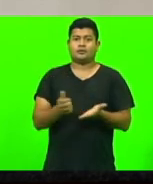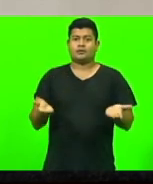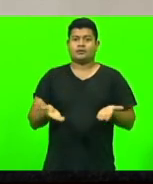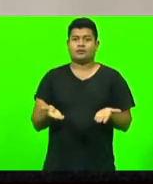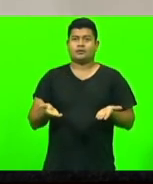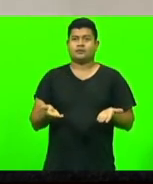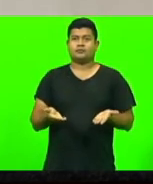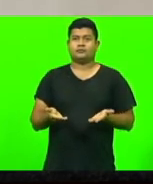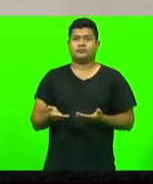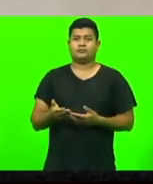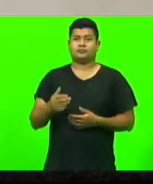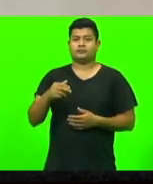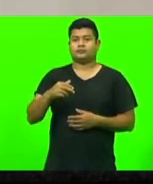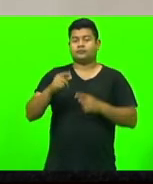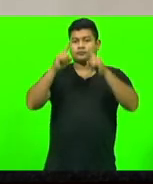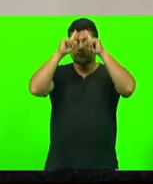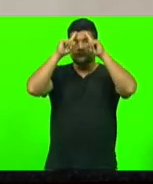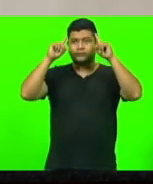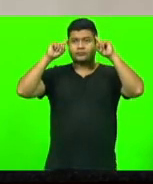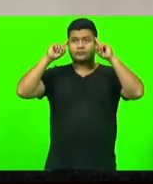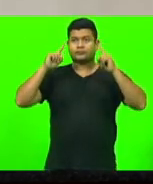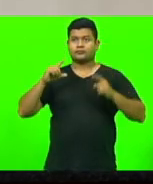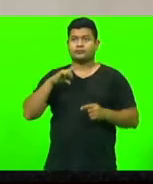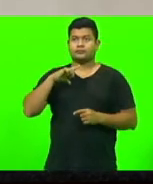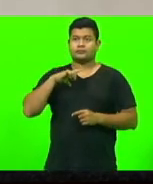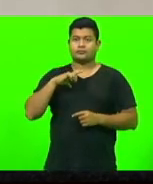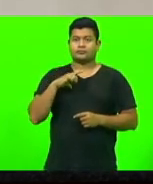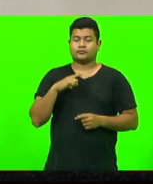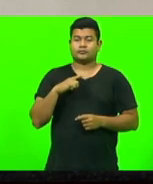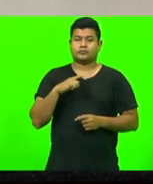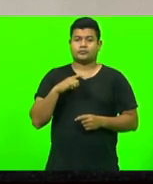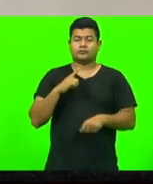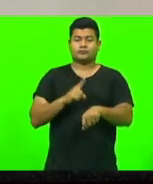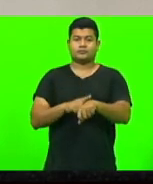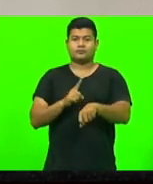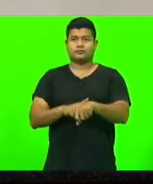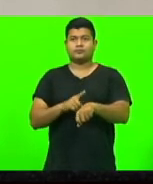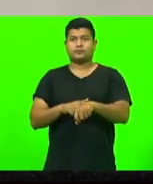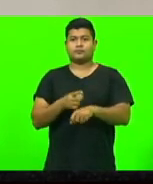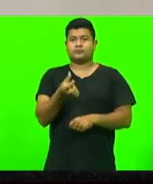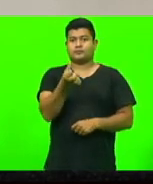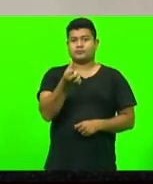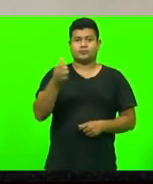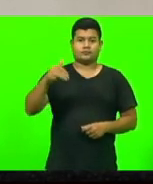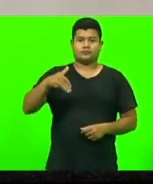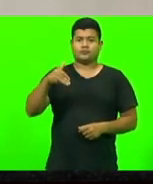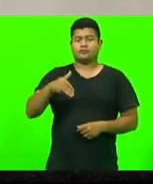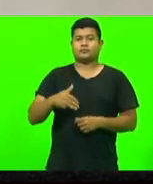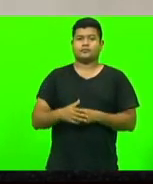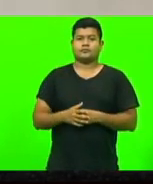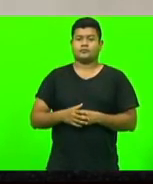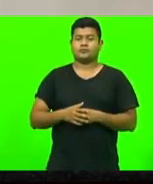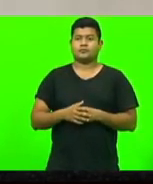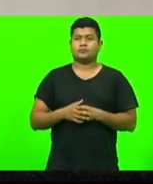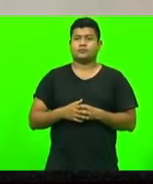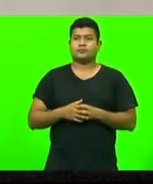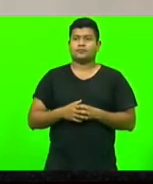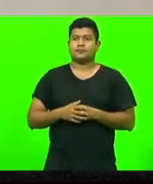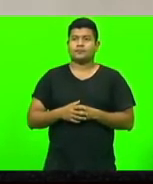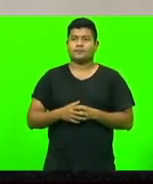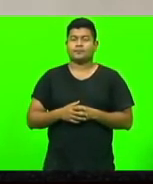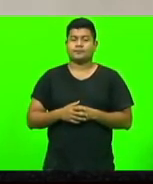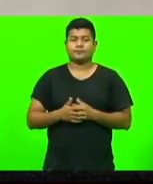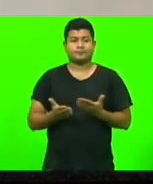deputado Neudir Sareta. Vossa Excelência tem o tempo de até 6 minutos. Senhor presidente,